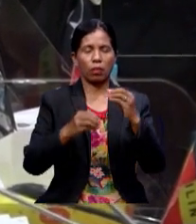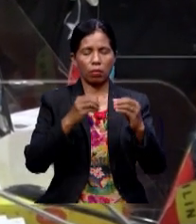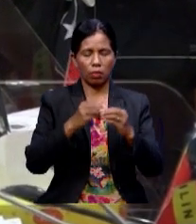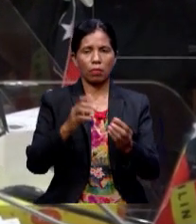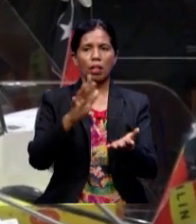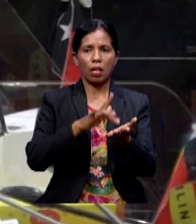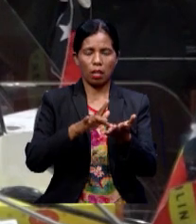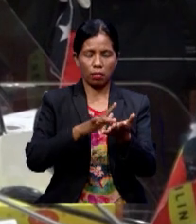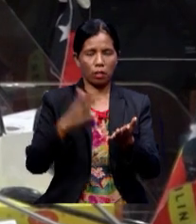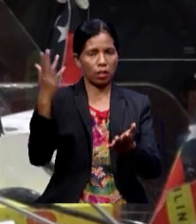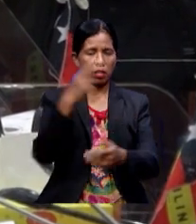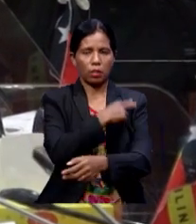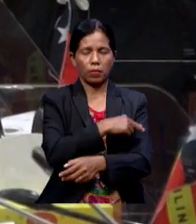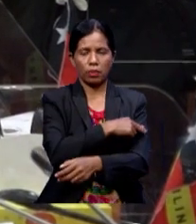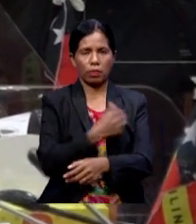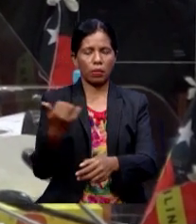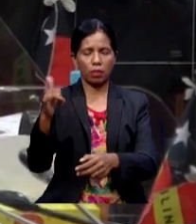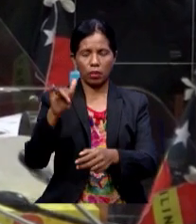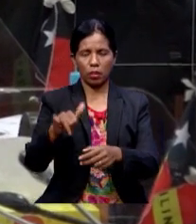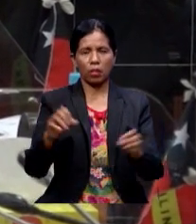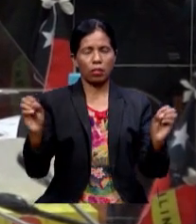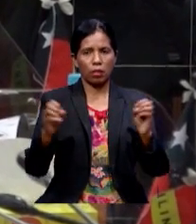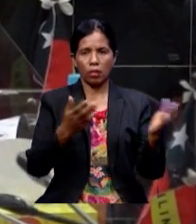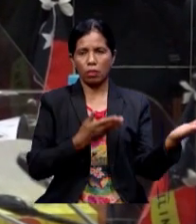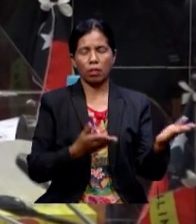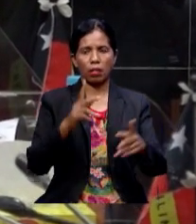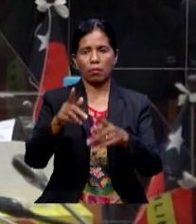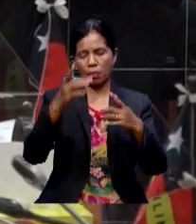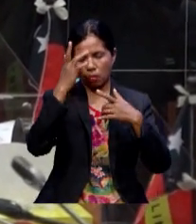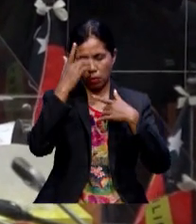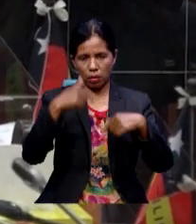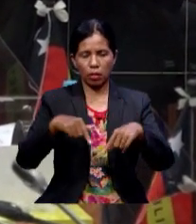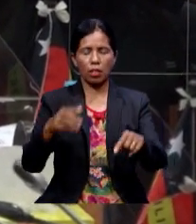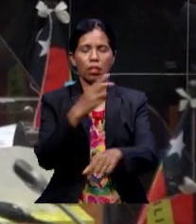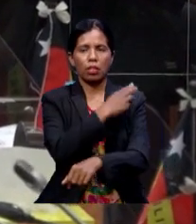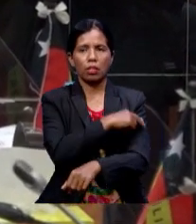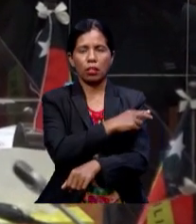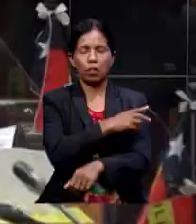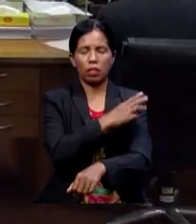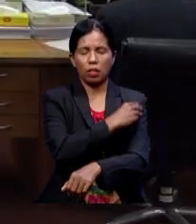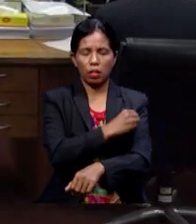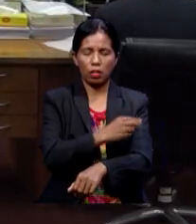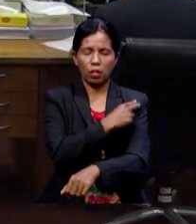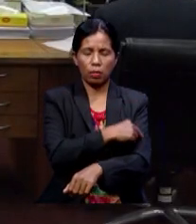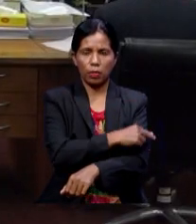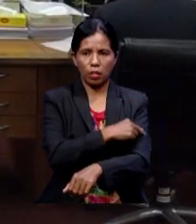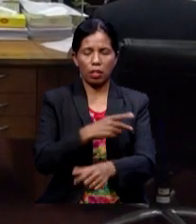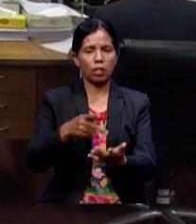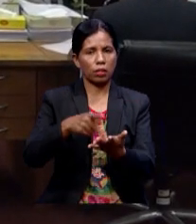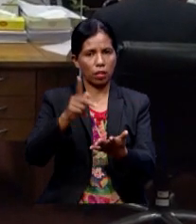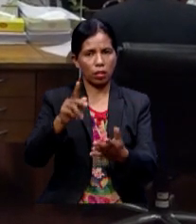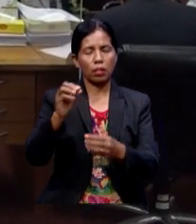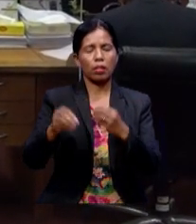aimoro que hospital Sira nebe menos no Mos haru kafali paciente Sira ba halo tratamento Saudi e clínica privada, mas que cada tinang governo